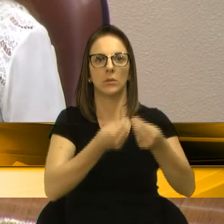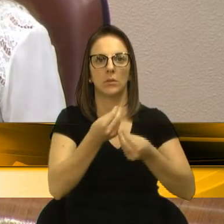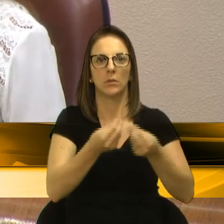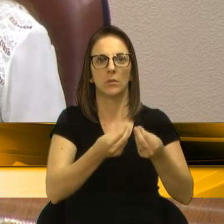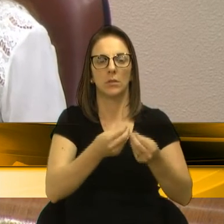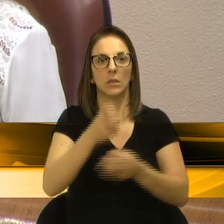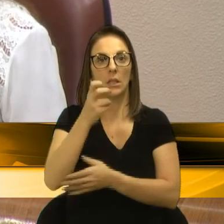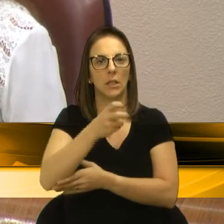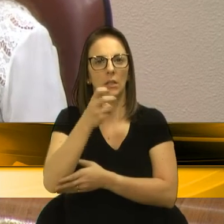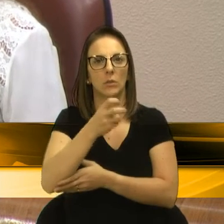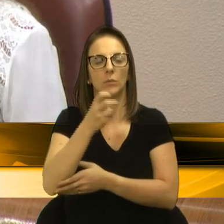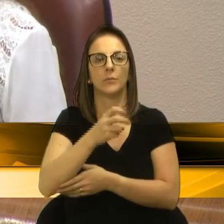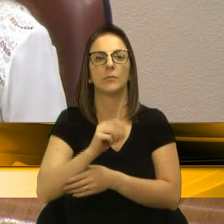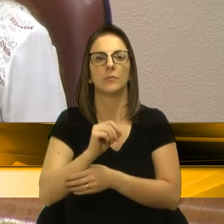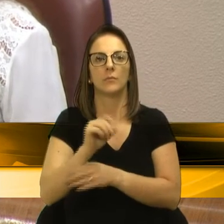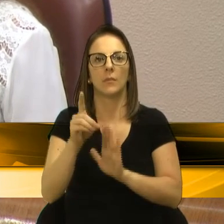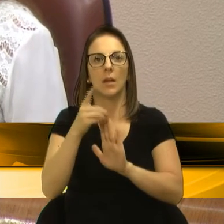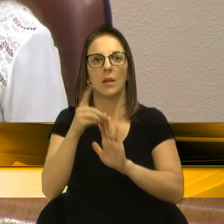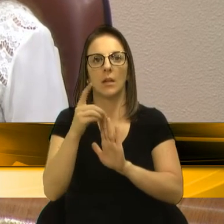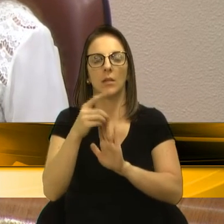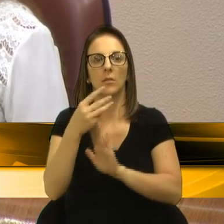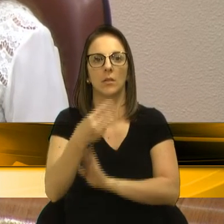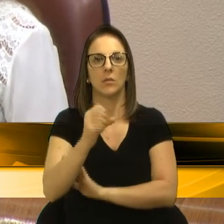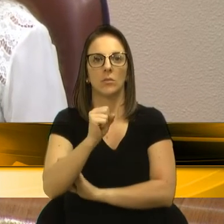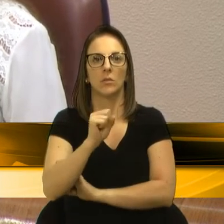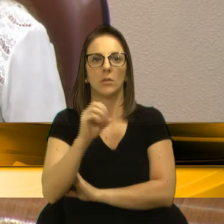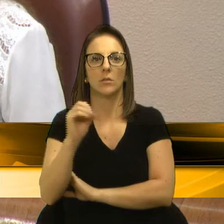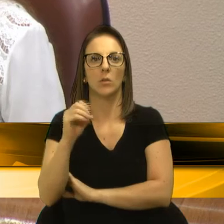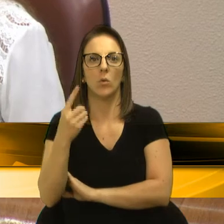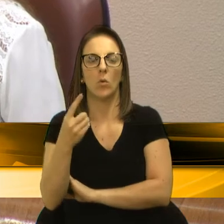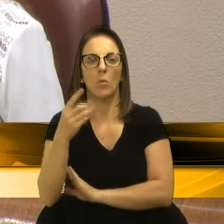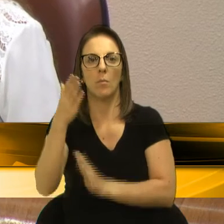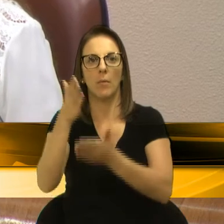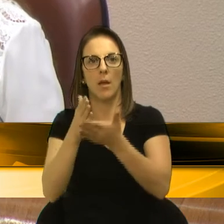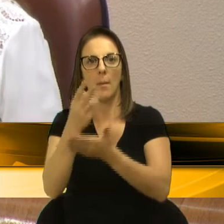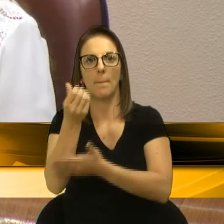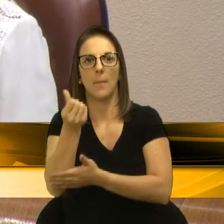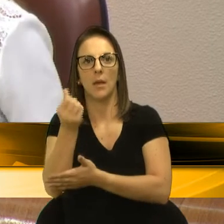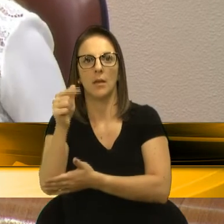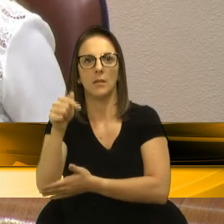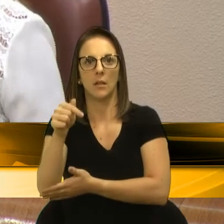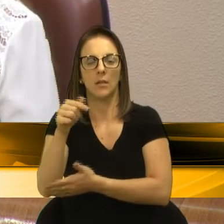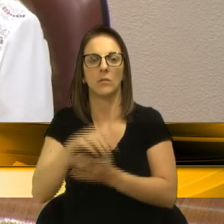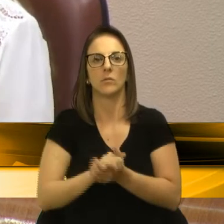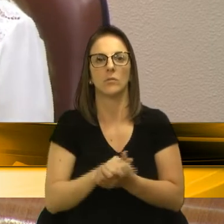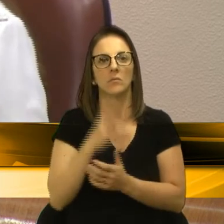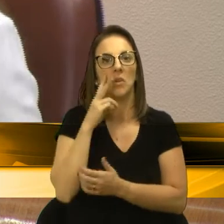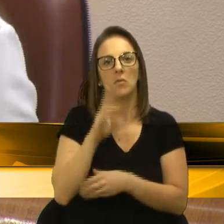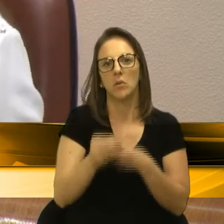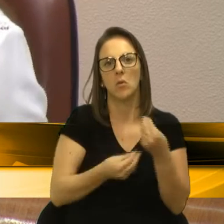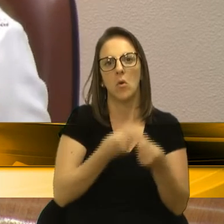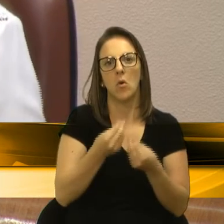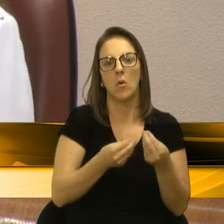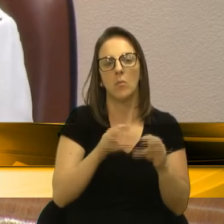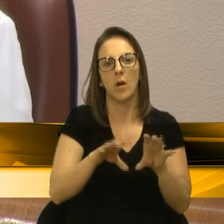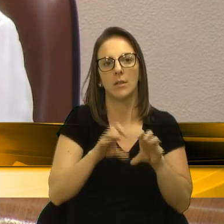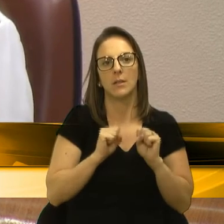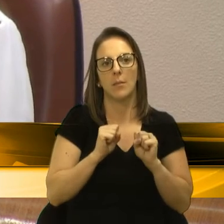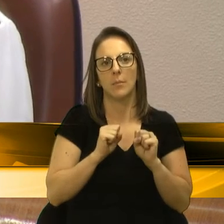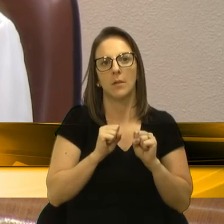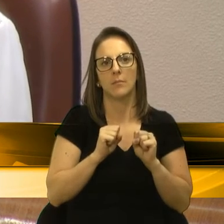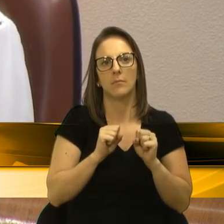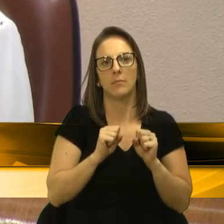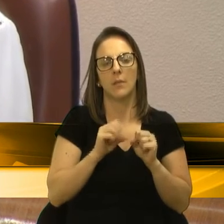Decreto-Lei 201/67. Não vejo óbice ao recebimento das emendas. Também no processo penal